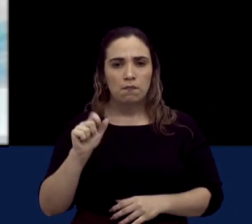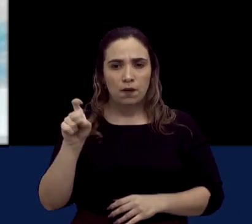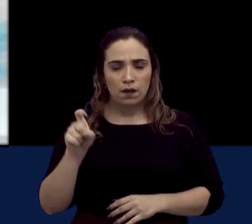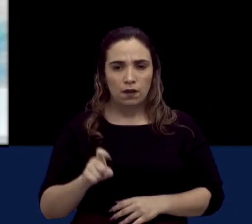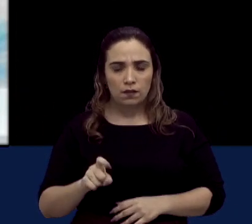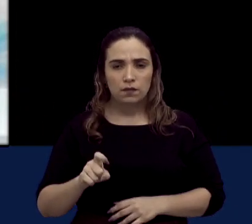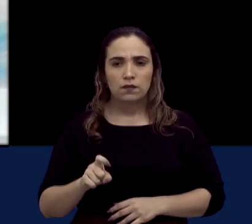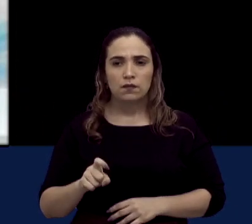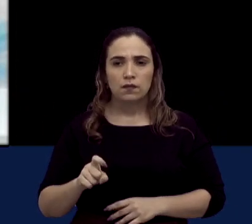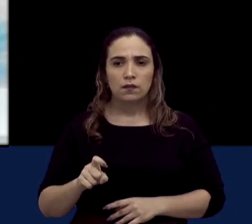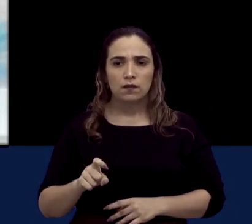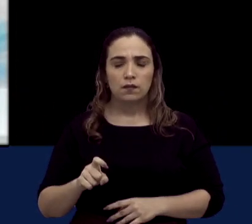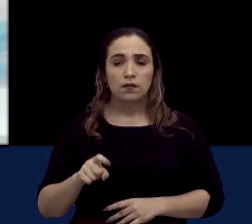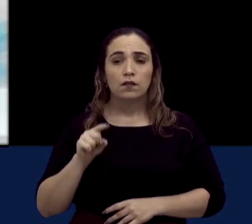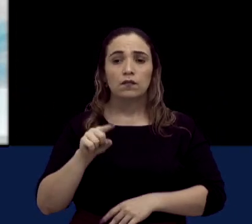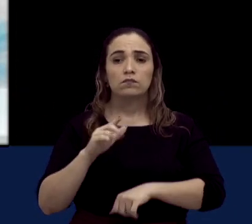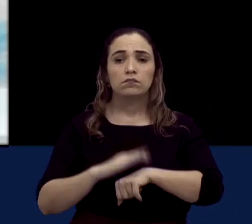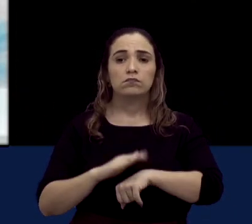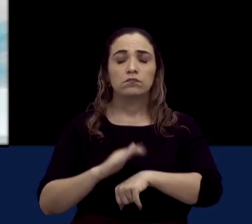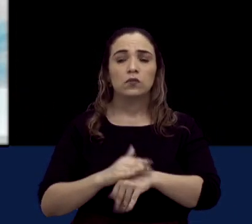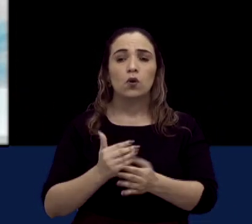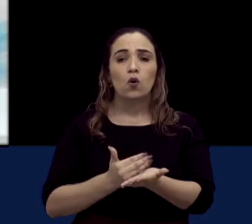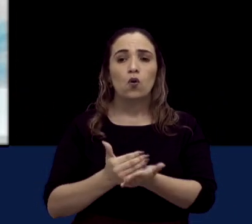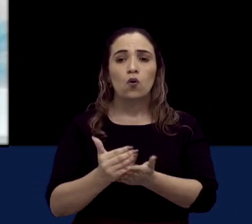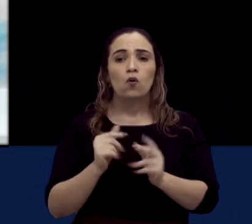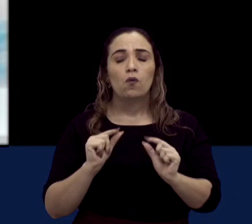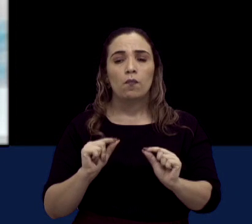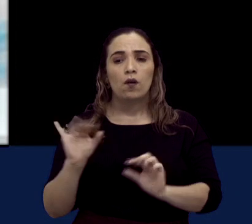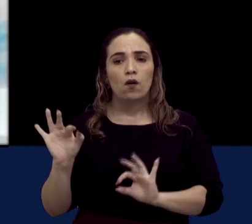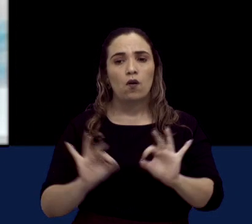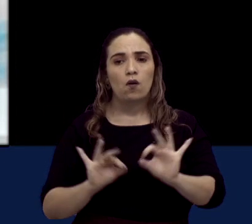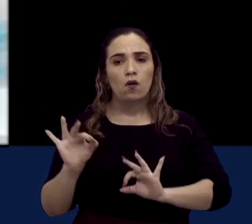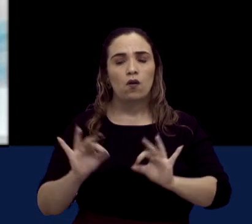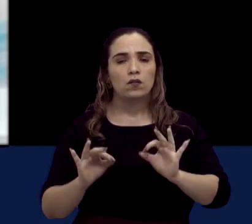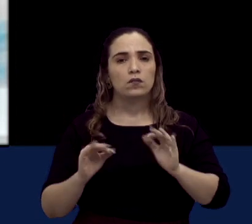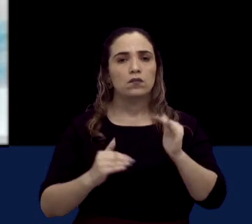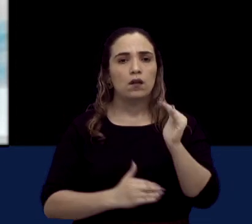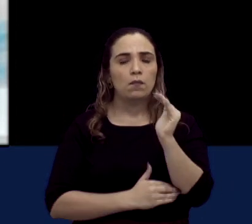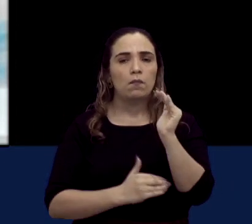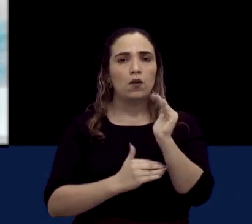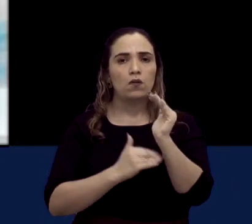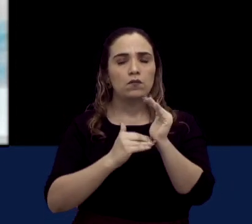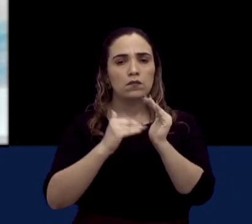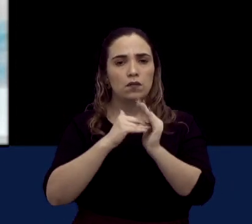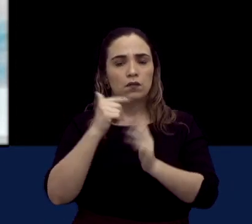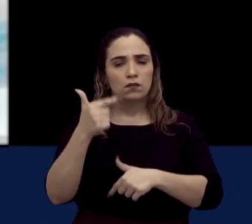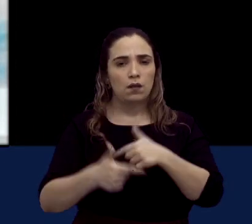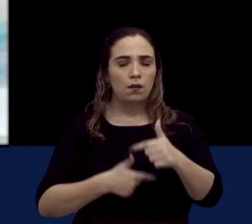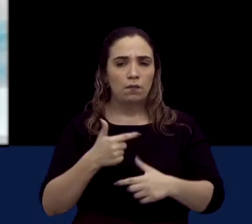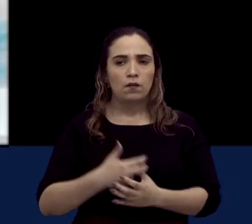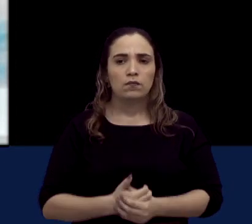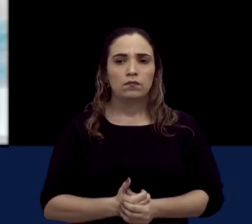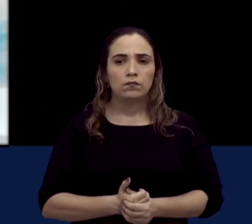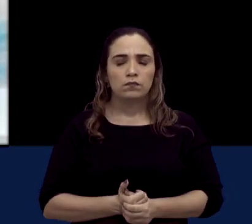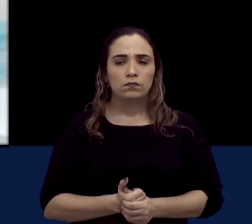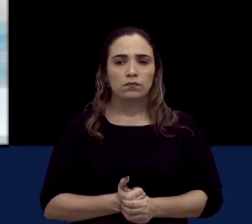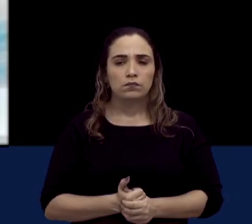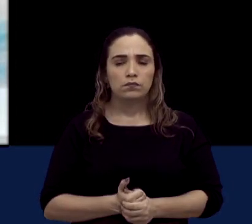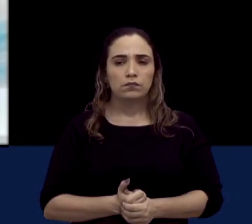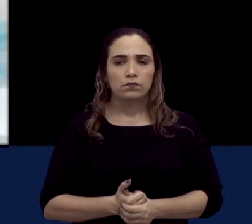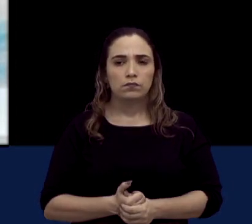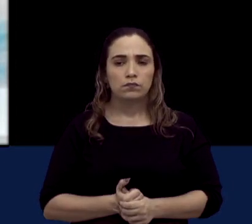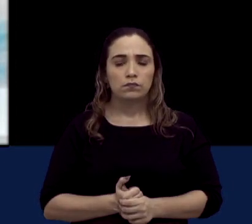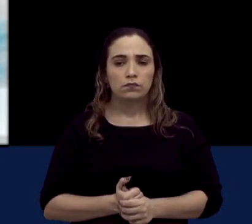na verdade, ela surgiu para organizar os processos de trabalho. Então, ela veio nada